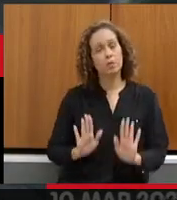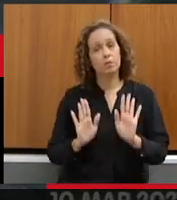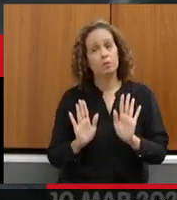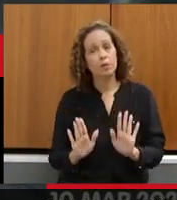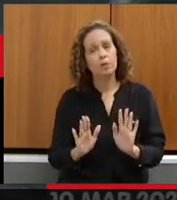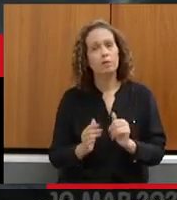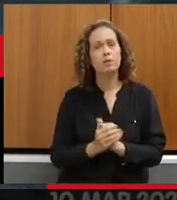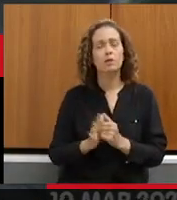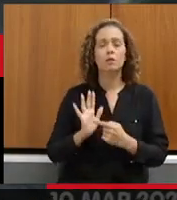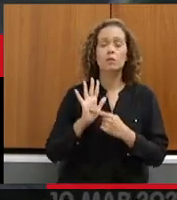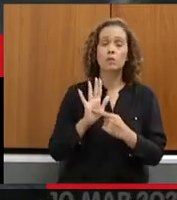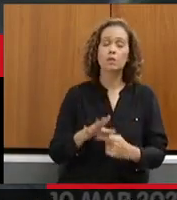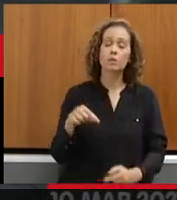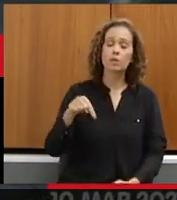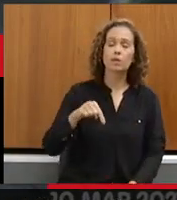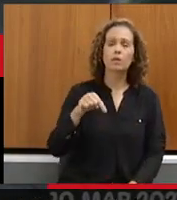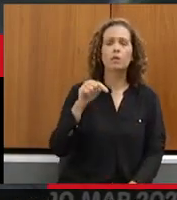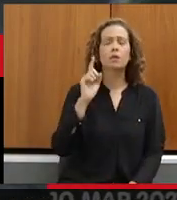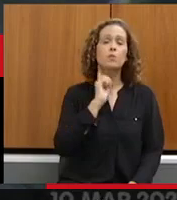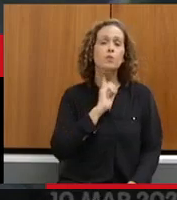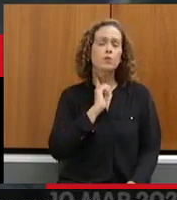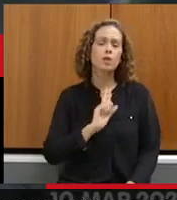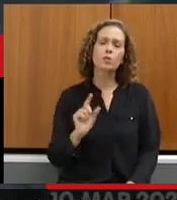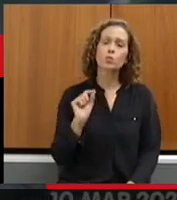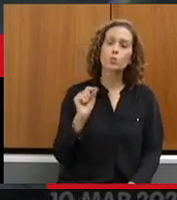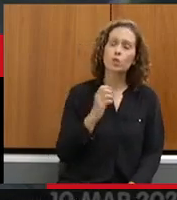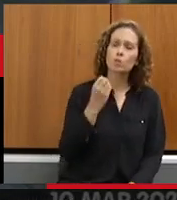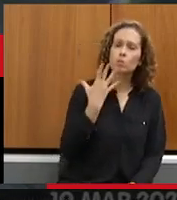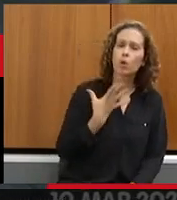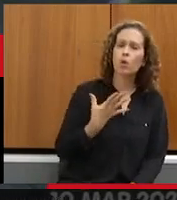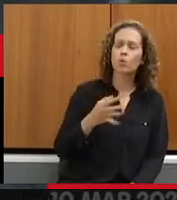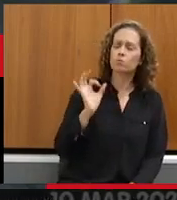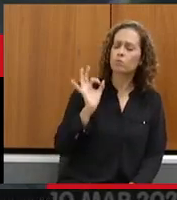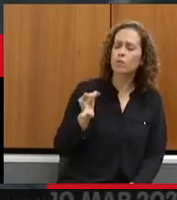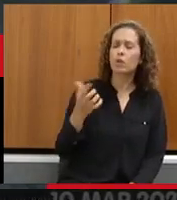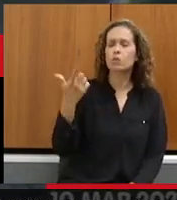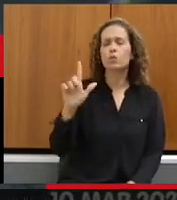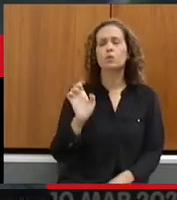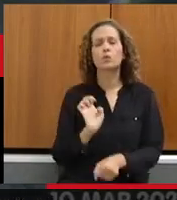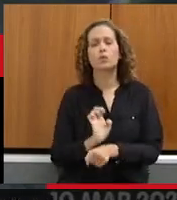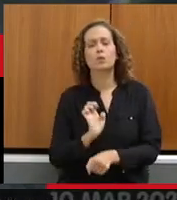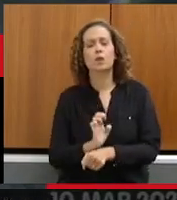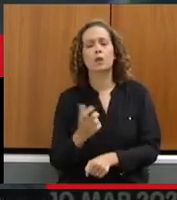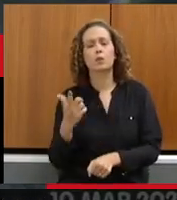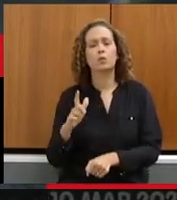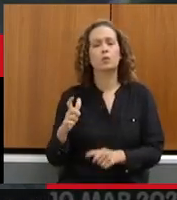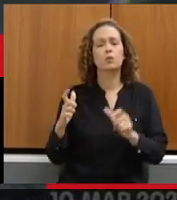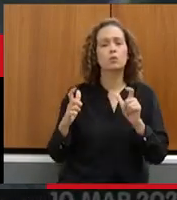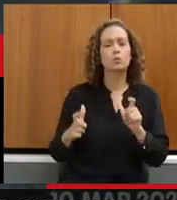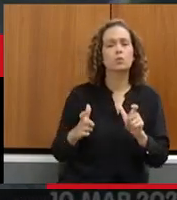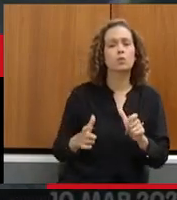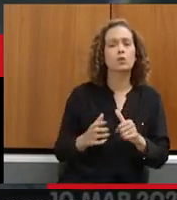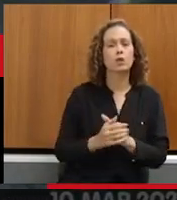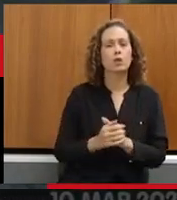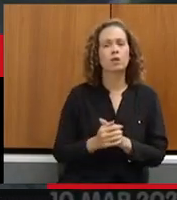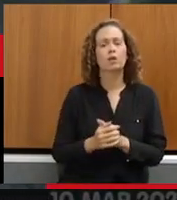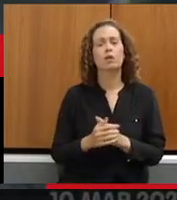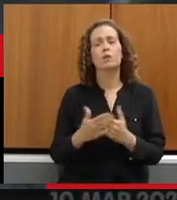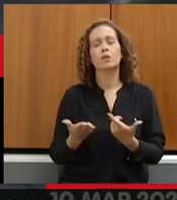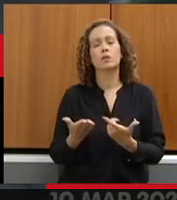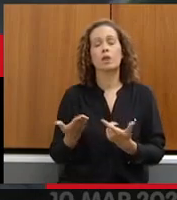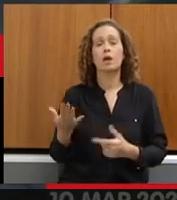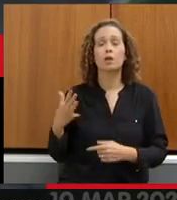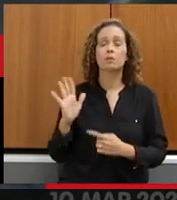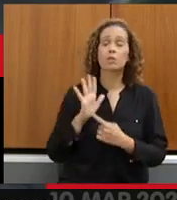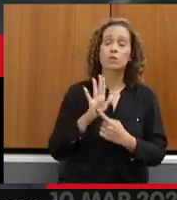trazendo aqui para Minas Gerais para ver o que de bom que deu certo em outro estado em outra região do país que a gente pode estar trazendo para Minas Gerais